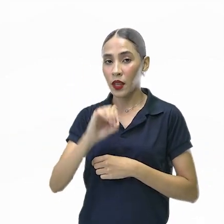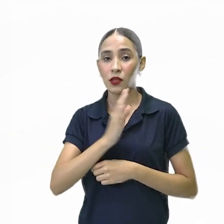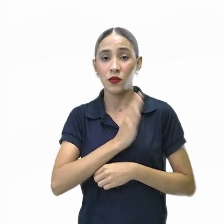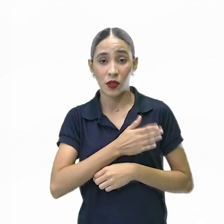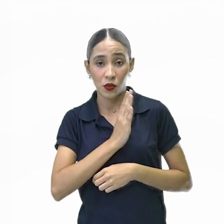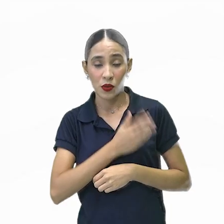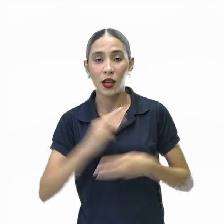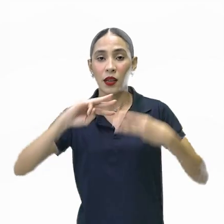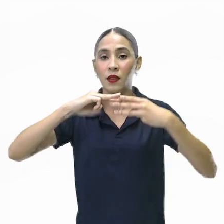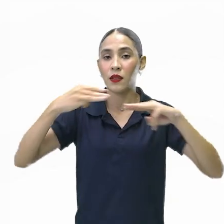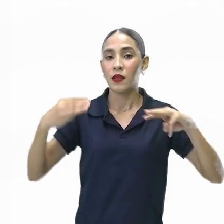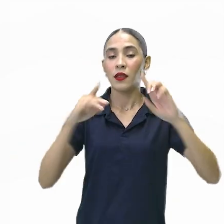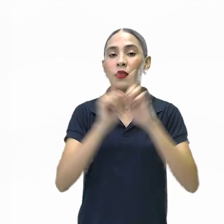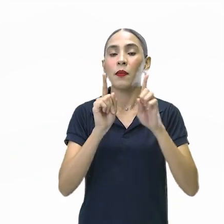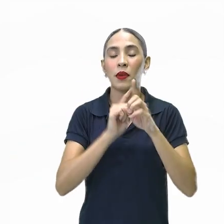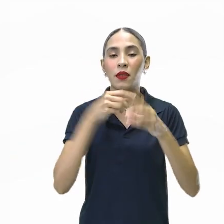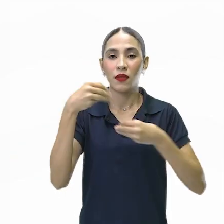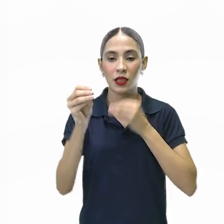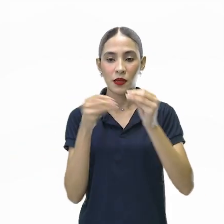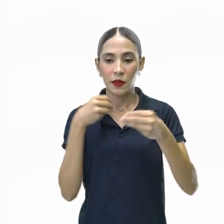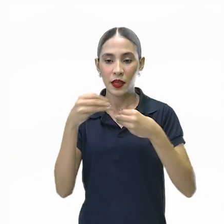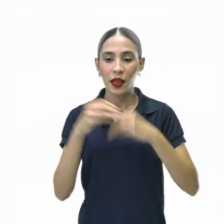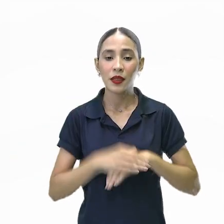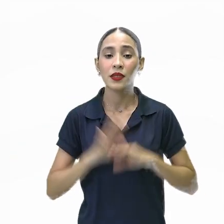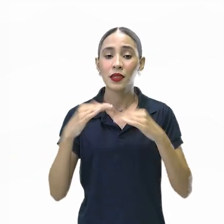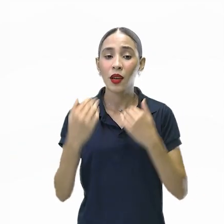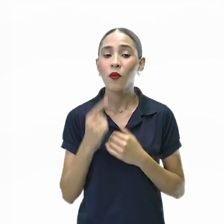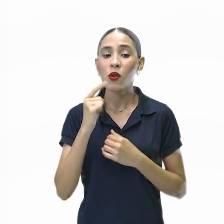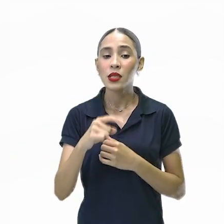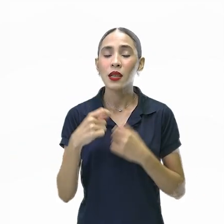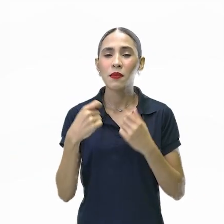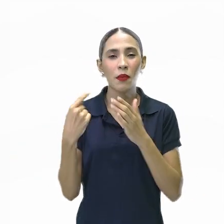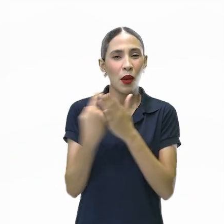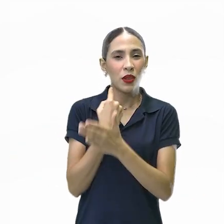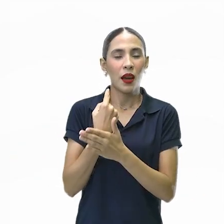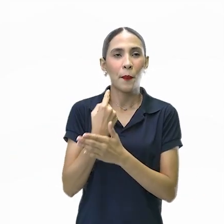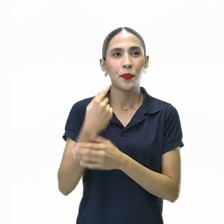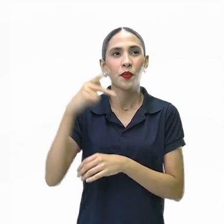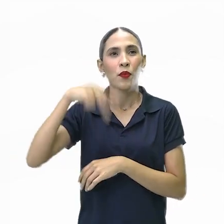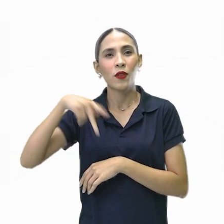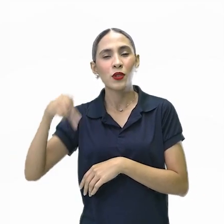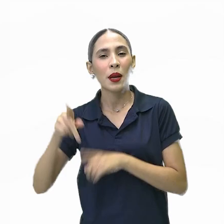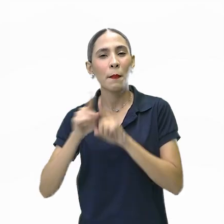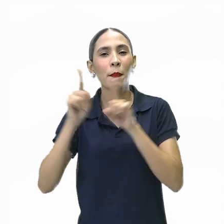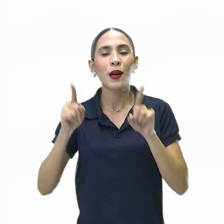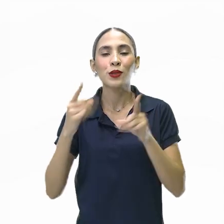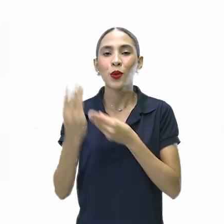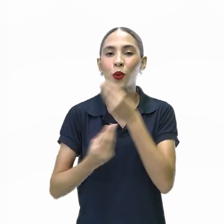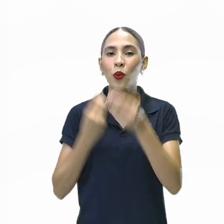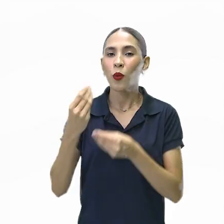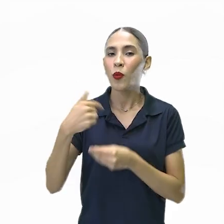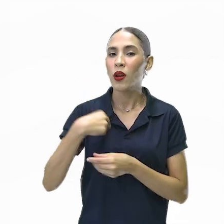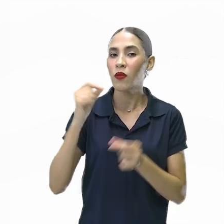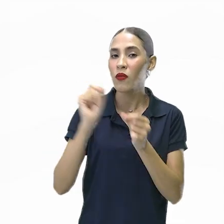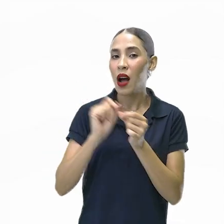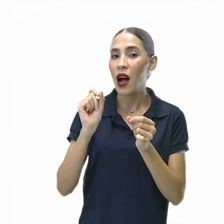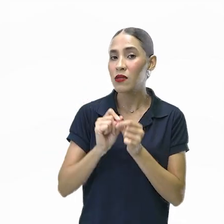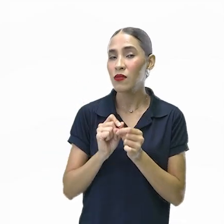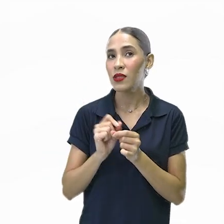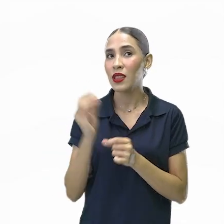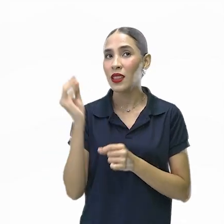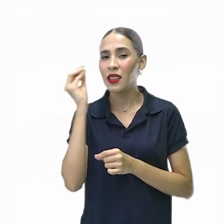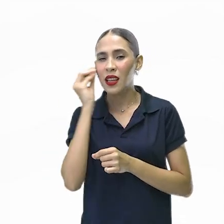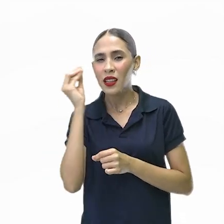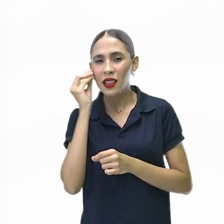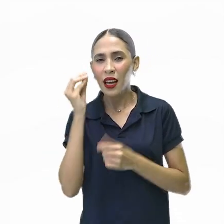resistência muscular e na flexibilidade. E aí vocês devem me perguntar, professora, mas como é que eu faço, né, para ter